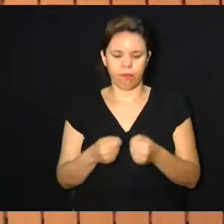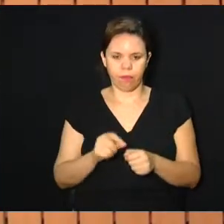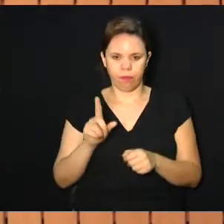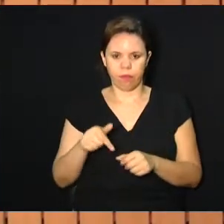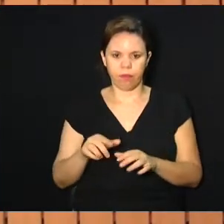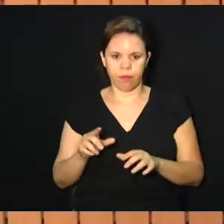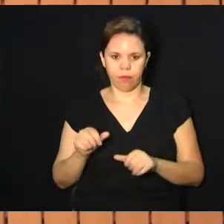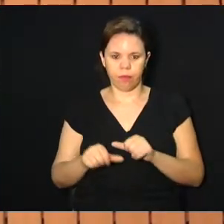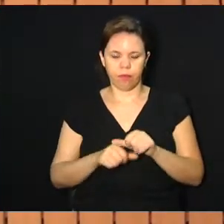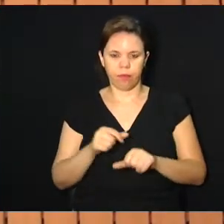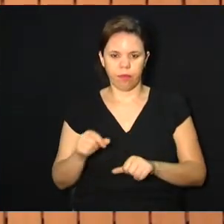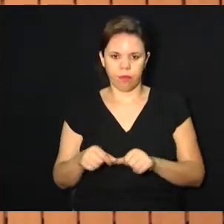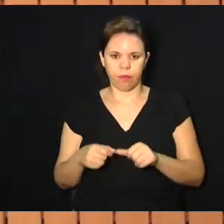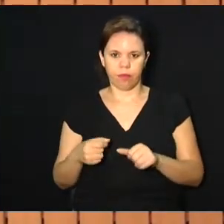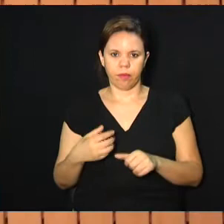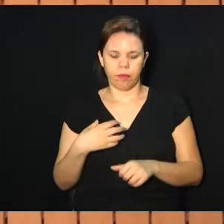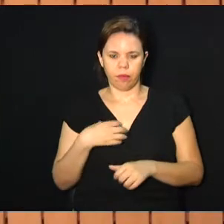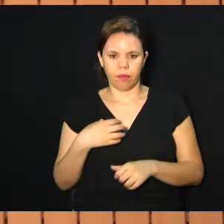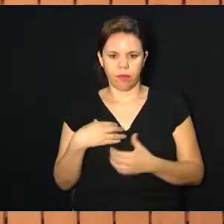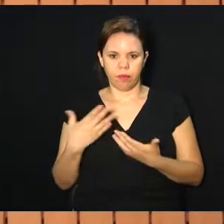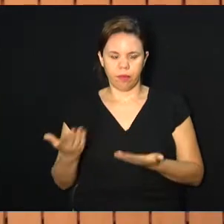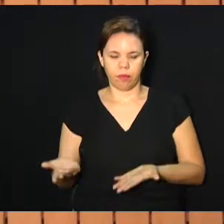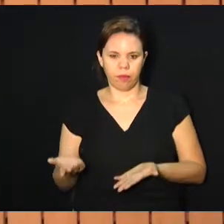isso transpassa pela forma de